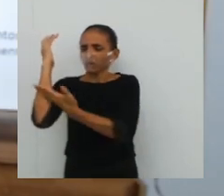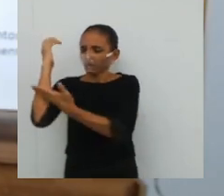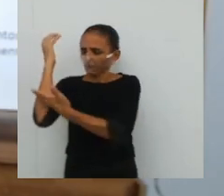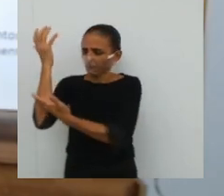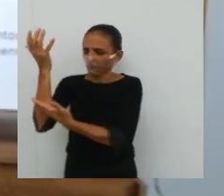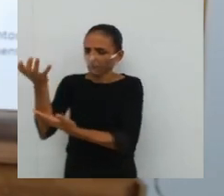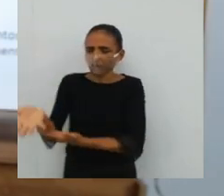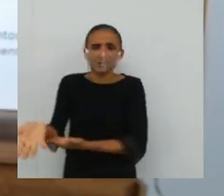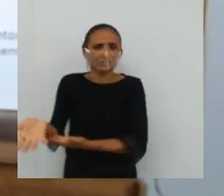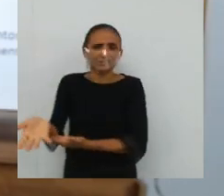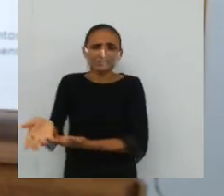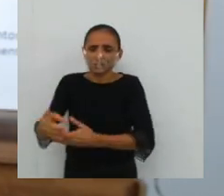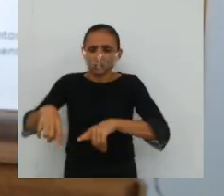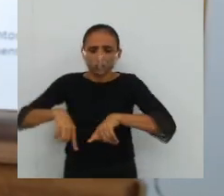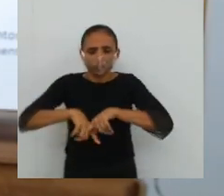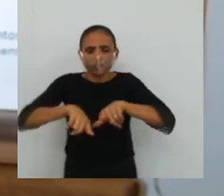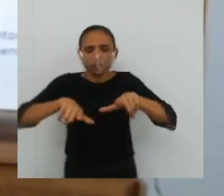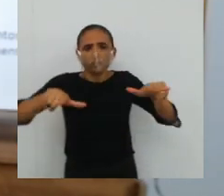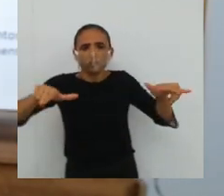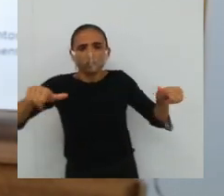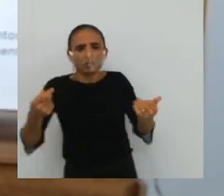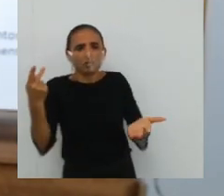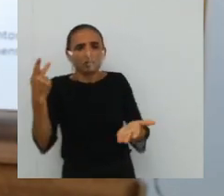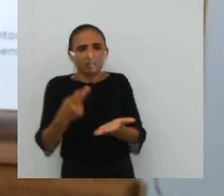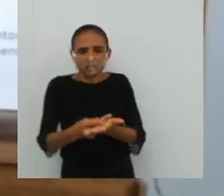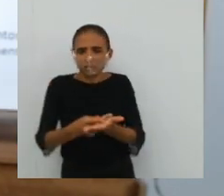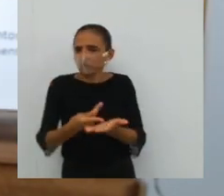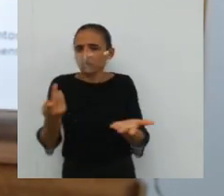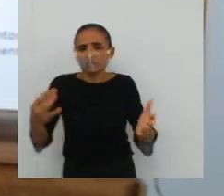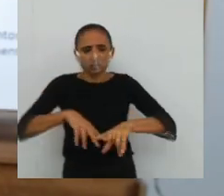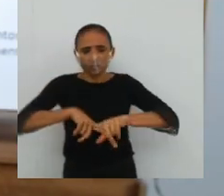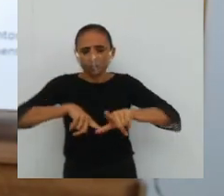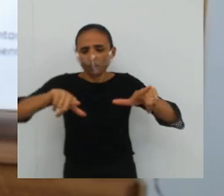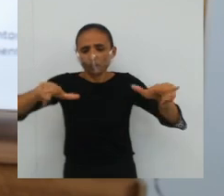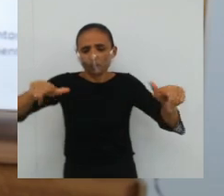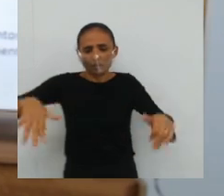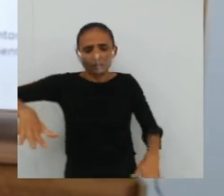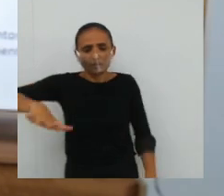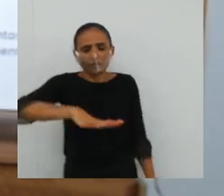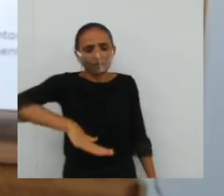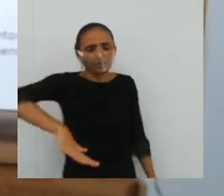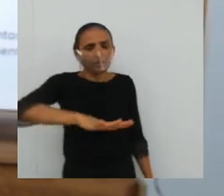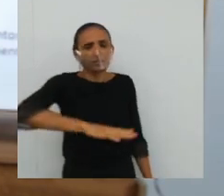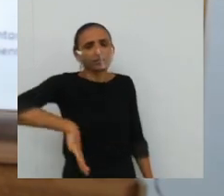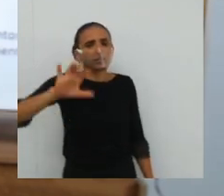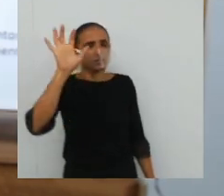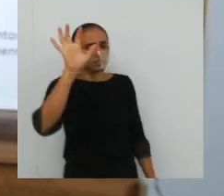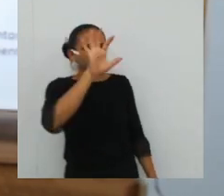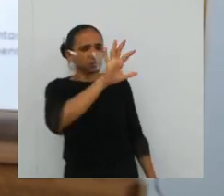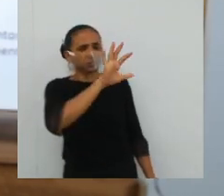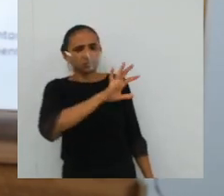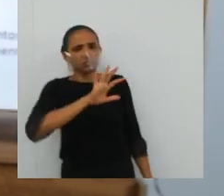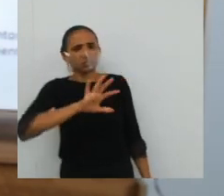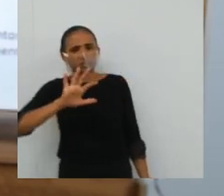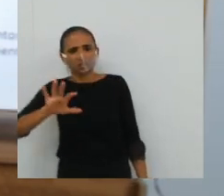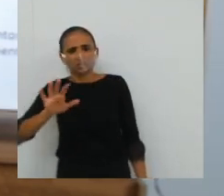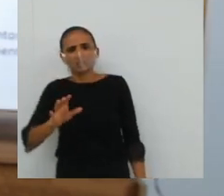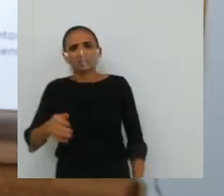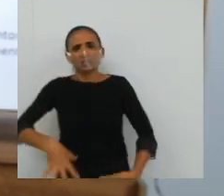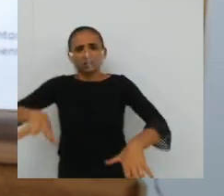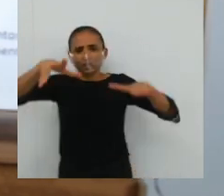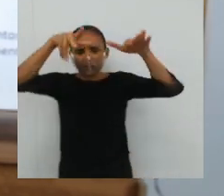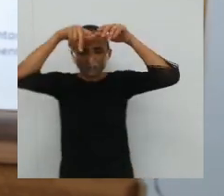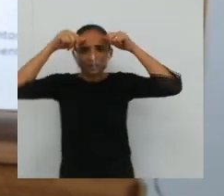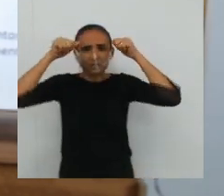plantando e assim vai. E vai acontecendo o desmatamento, é o que nós estamos vendo aí no Cerrado brasileiro, na